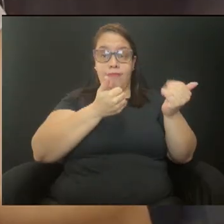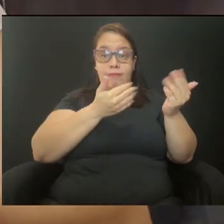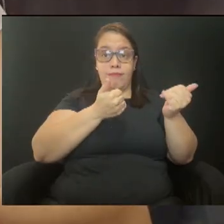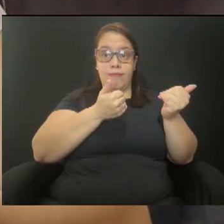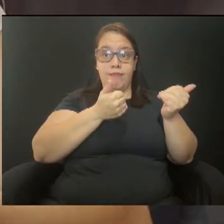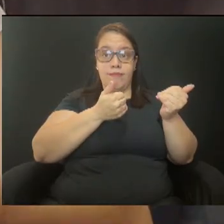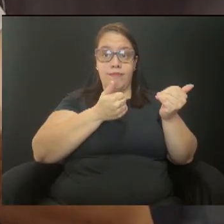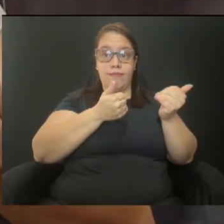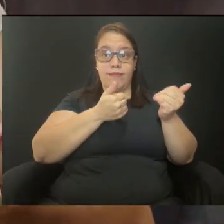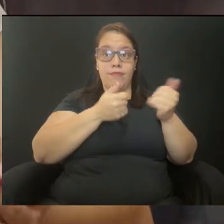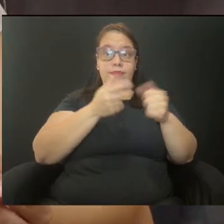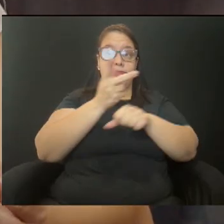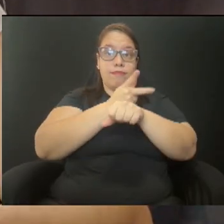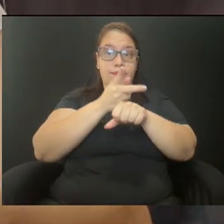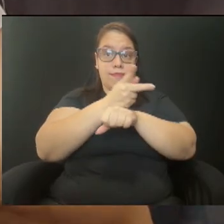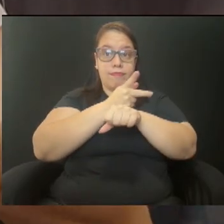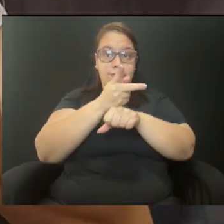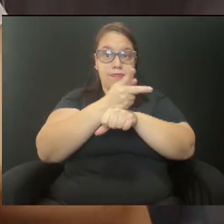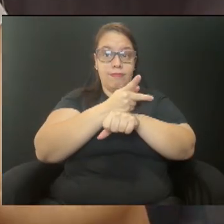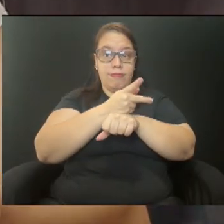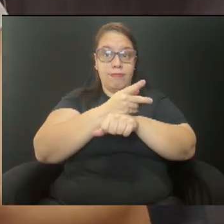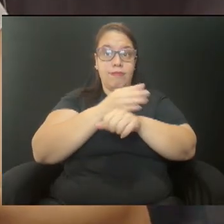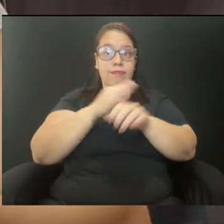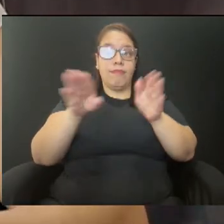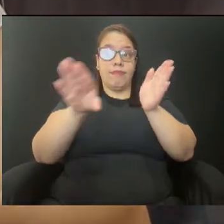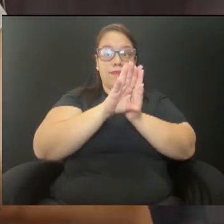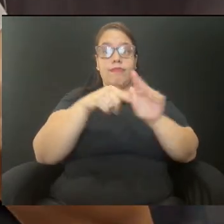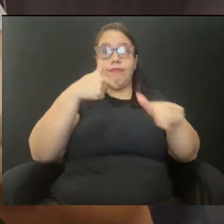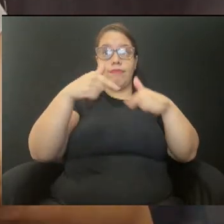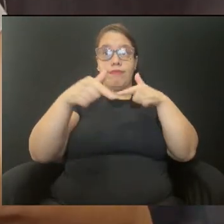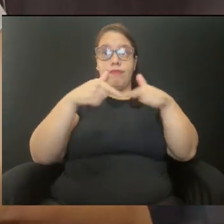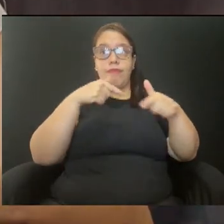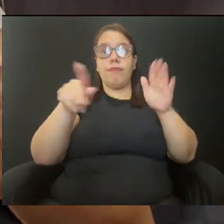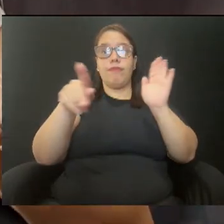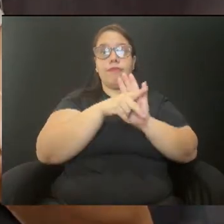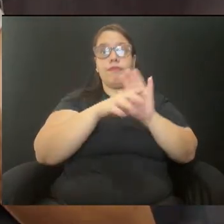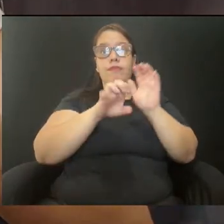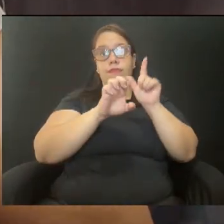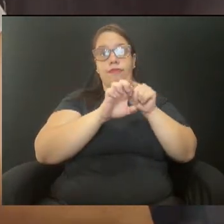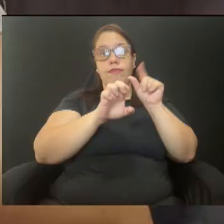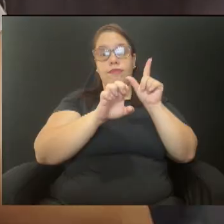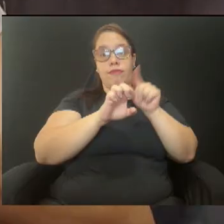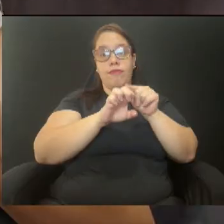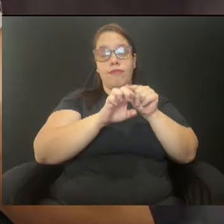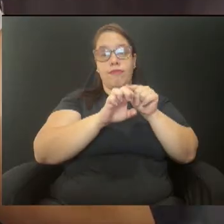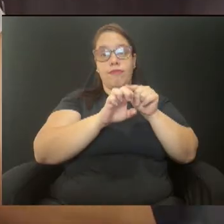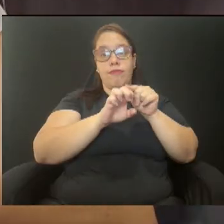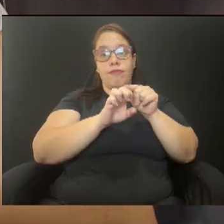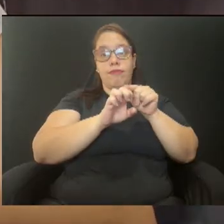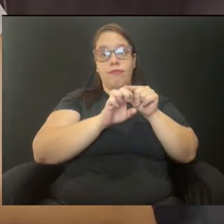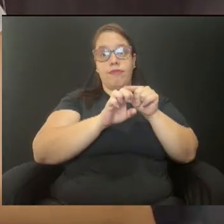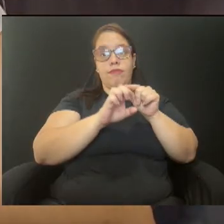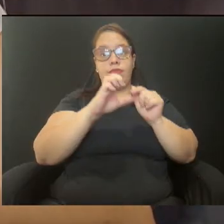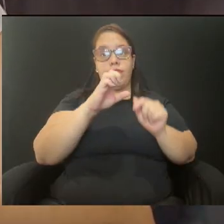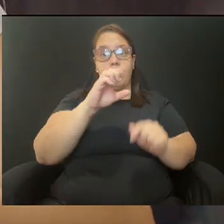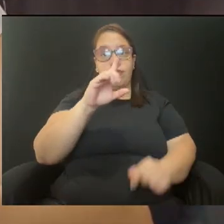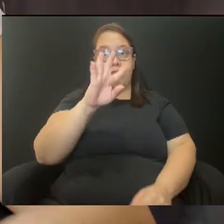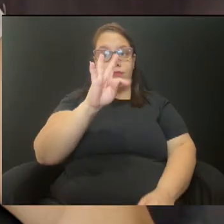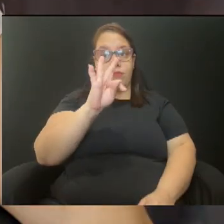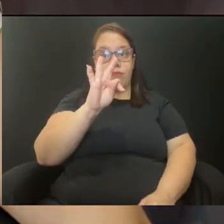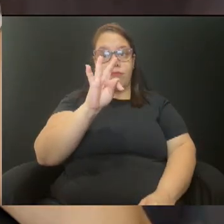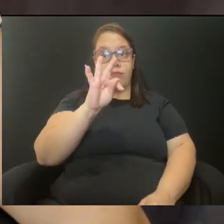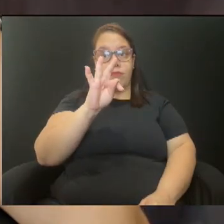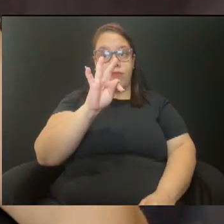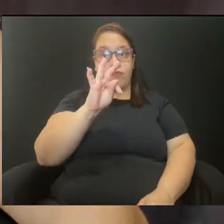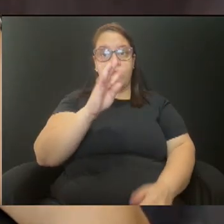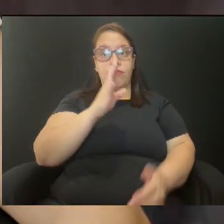buscando entrar no mercado de trabalho, ter um próprio negócio e a CLT está um pouco fechada nesse caminho hoje, né?